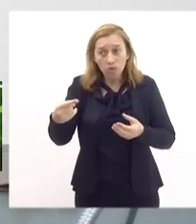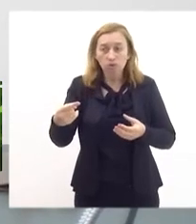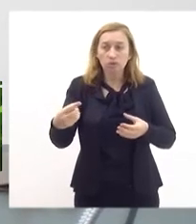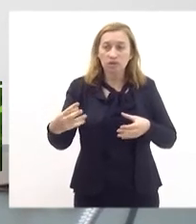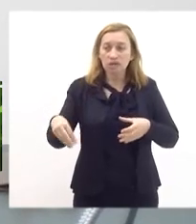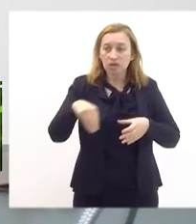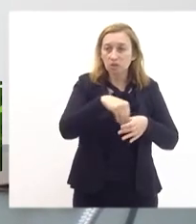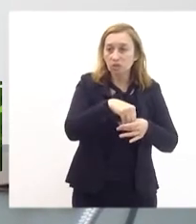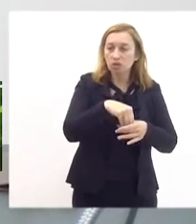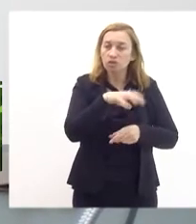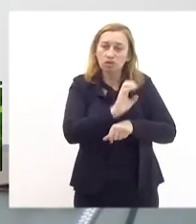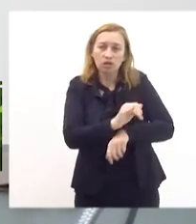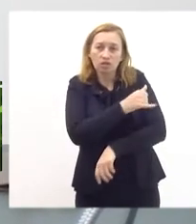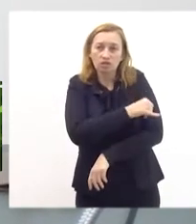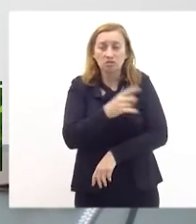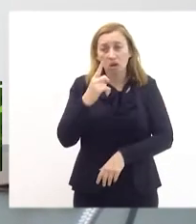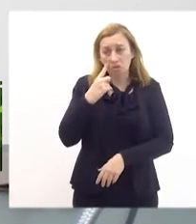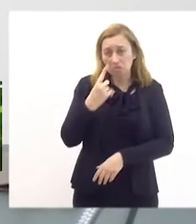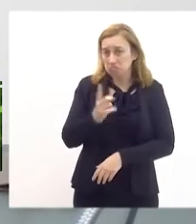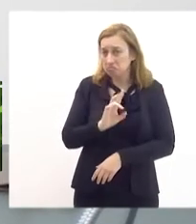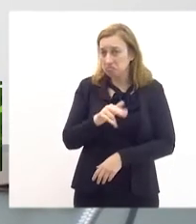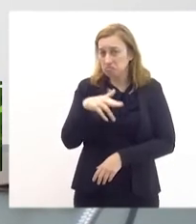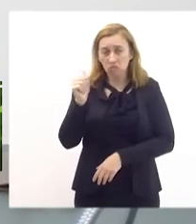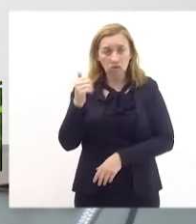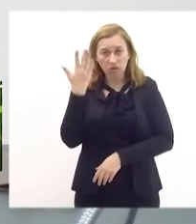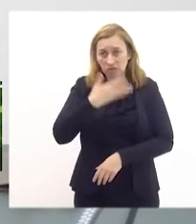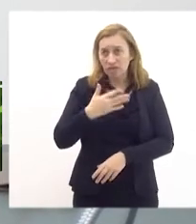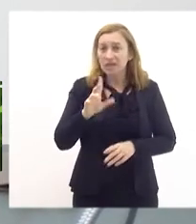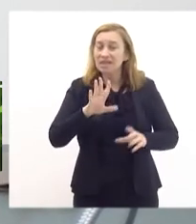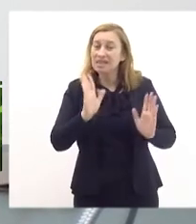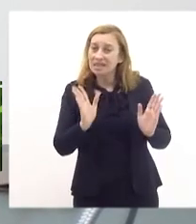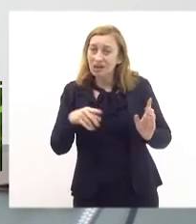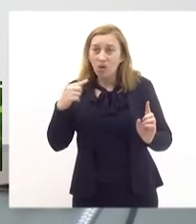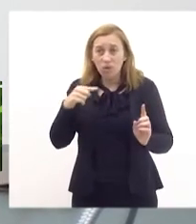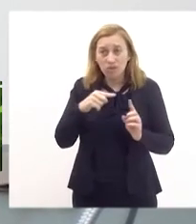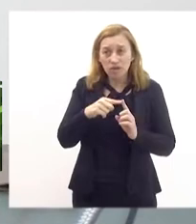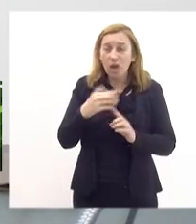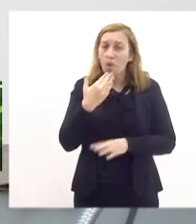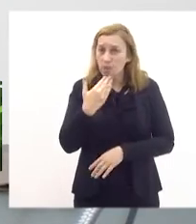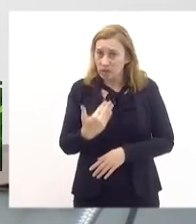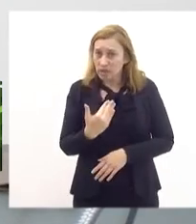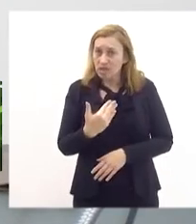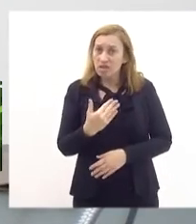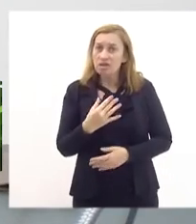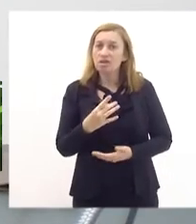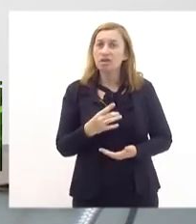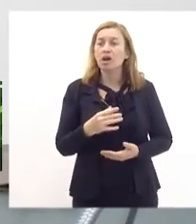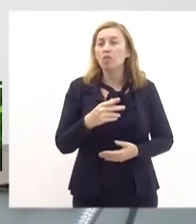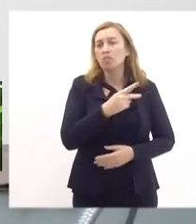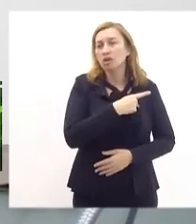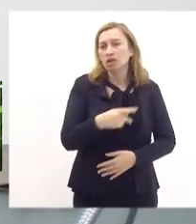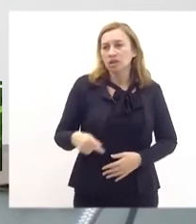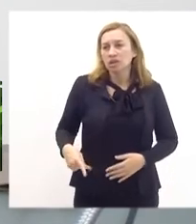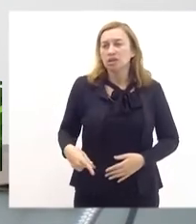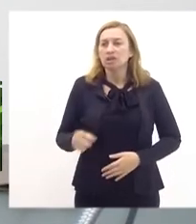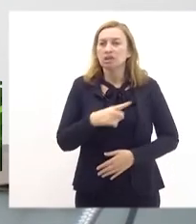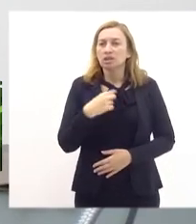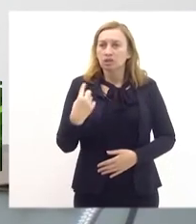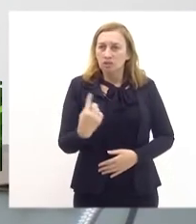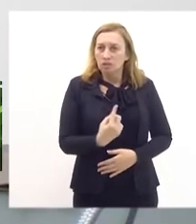e verdadeiramente eu nunca vi isso. Então, objetivamente, eu mesma pedi ao presidente que nós